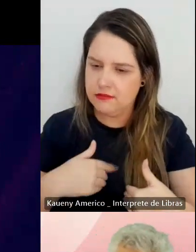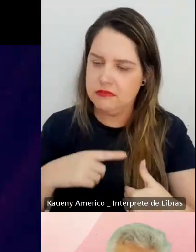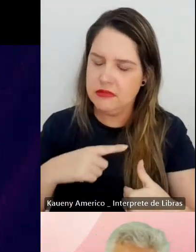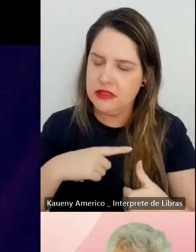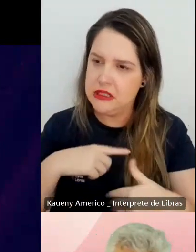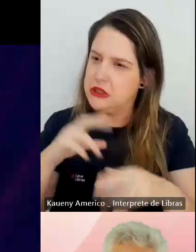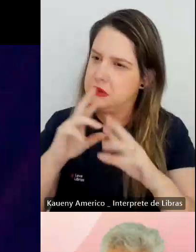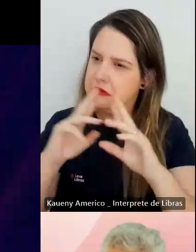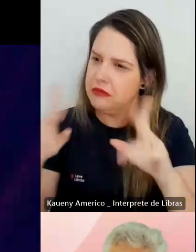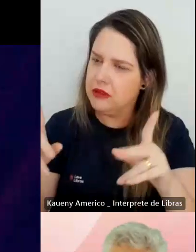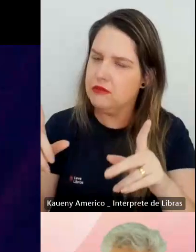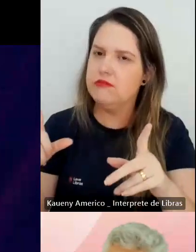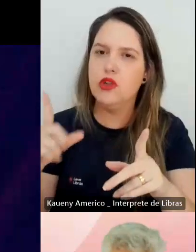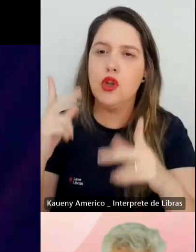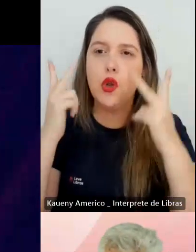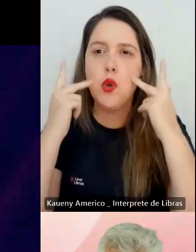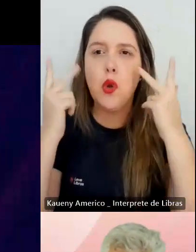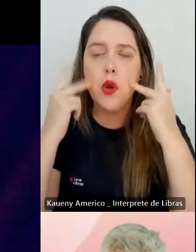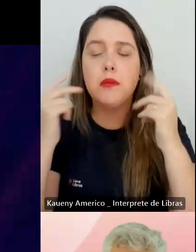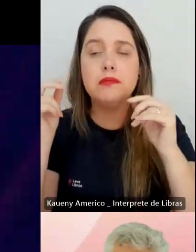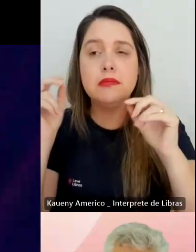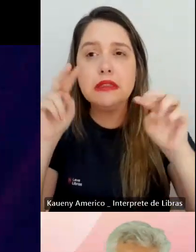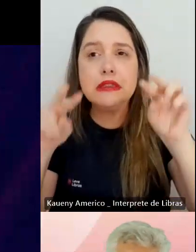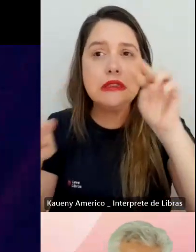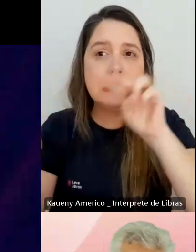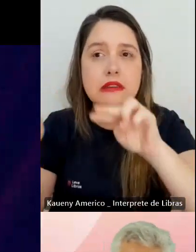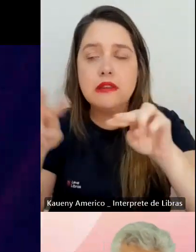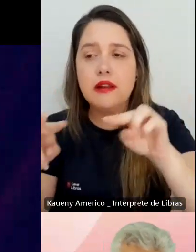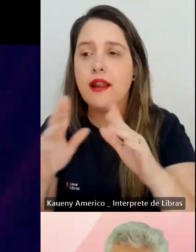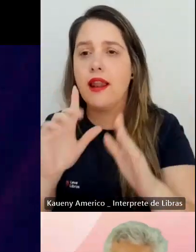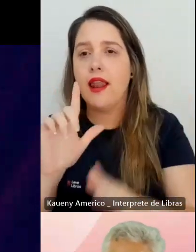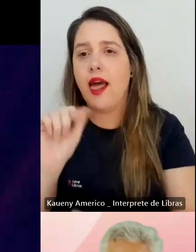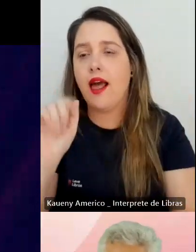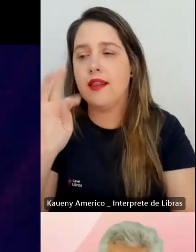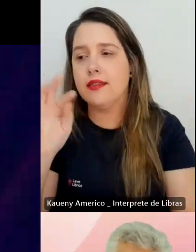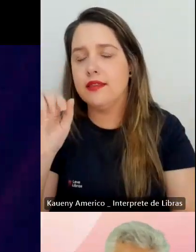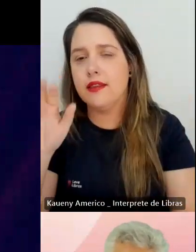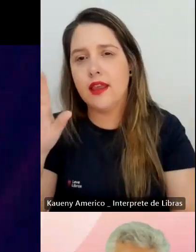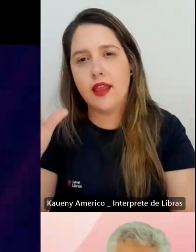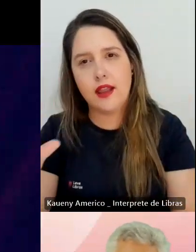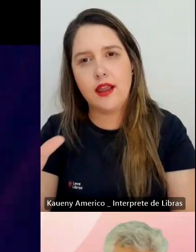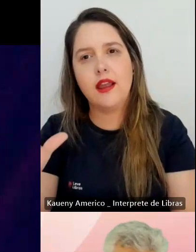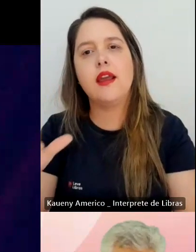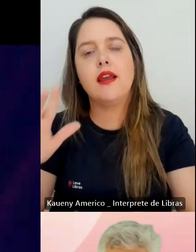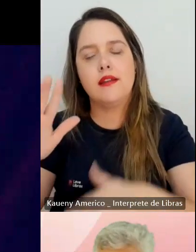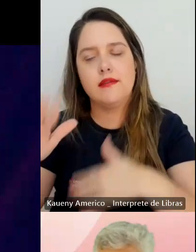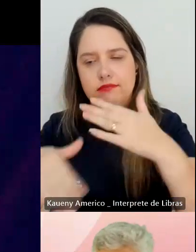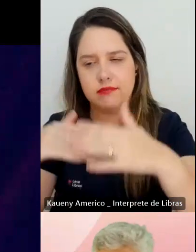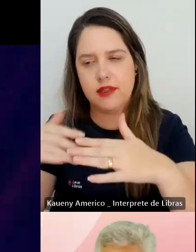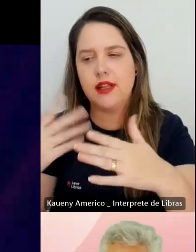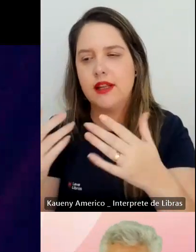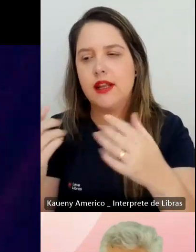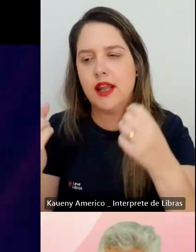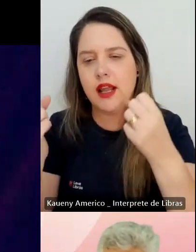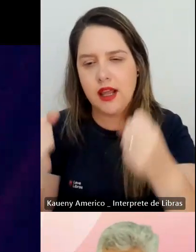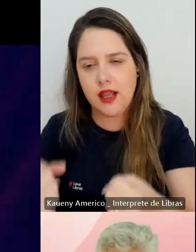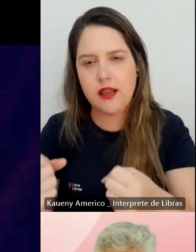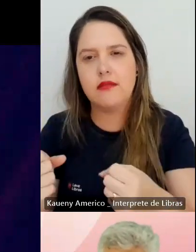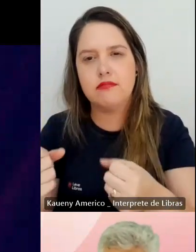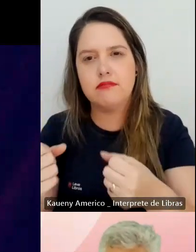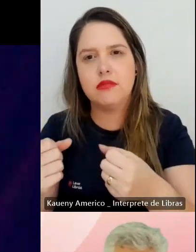lado. Normalmente é só um lado, não bilateral. Então a presença da carga mamária voluntária, que a